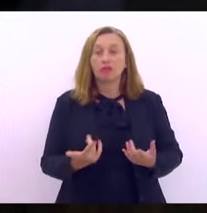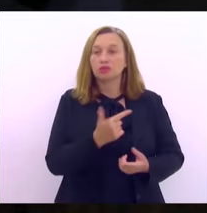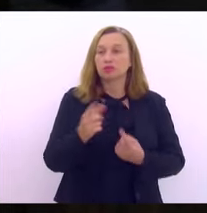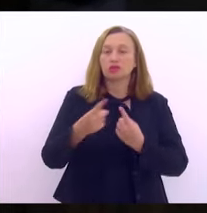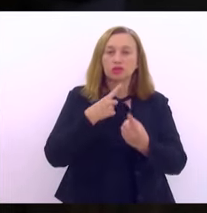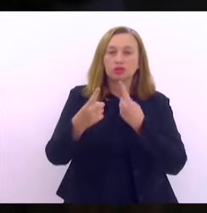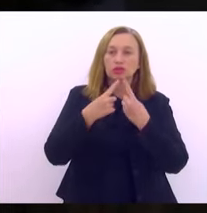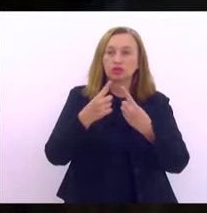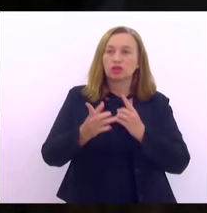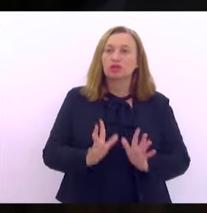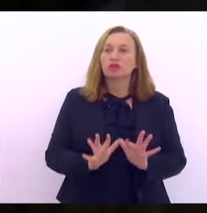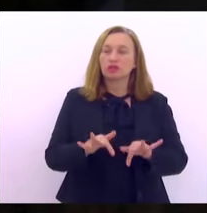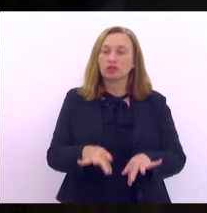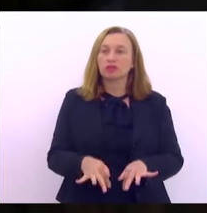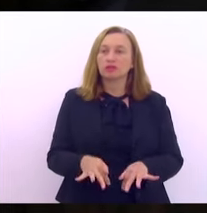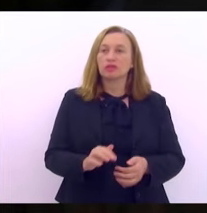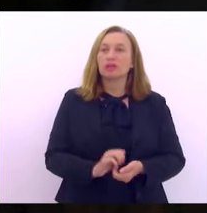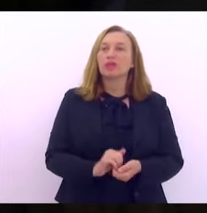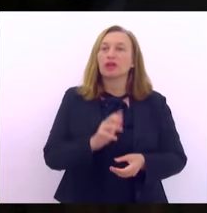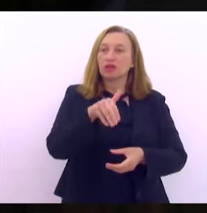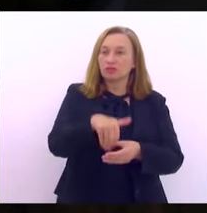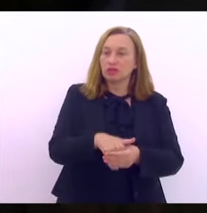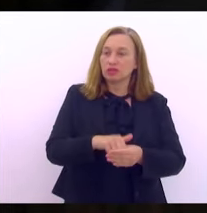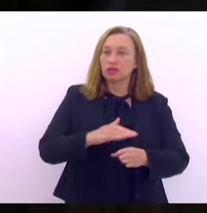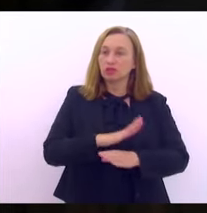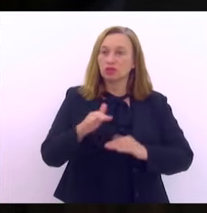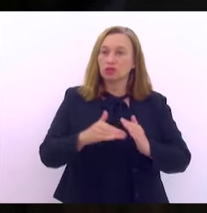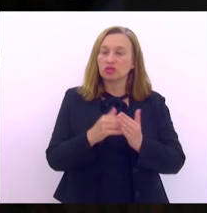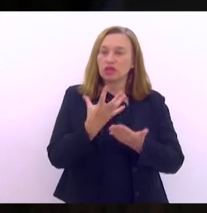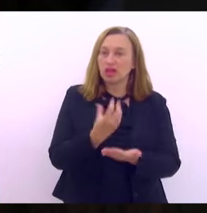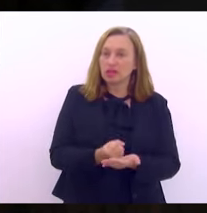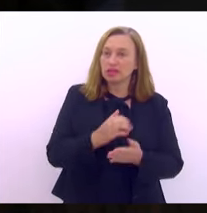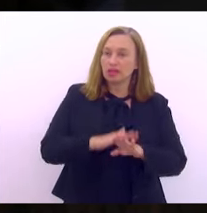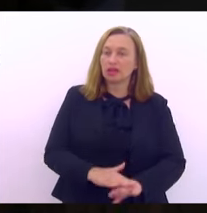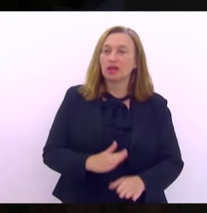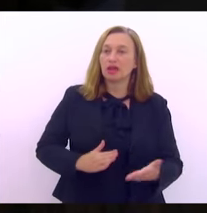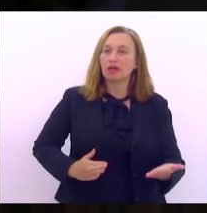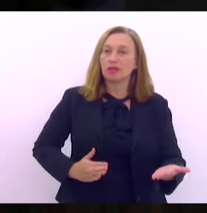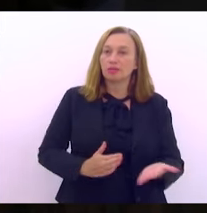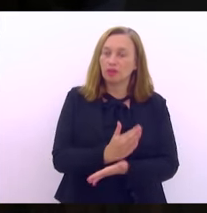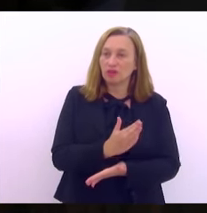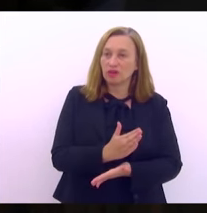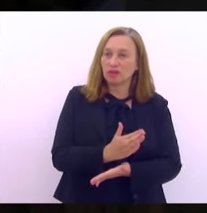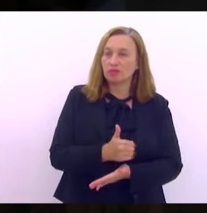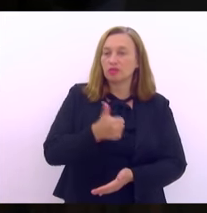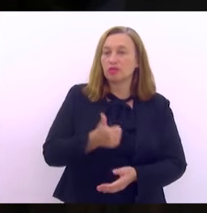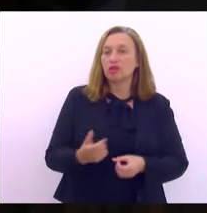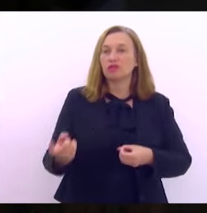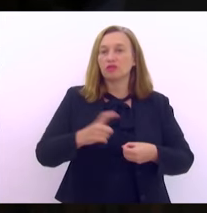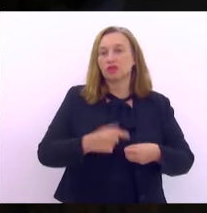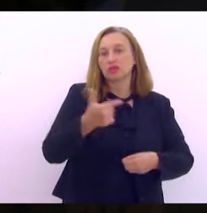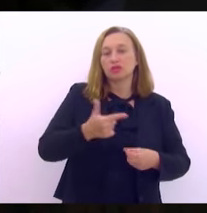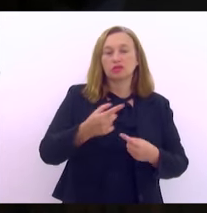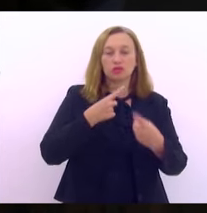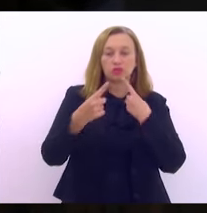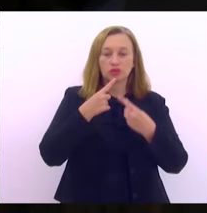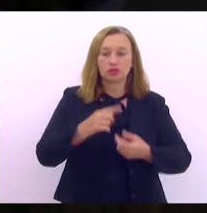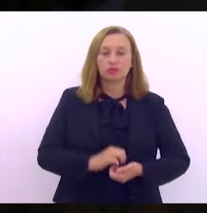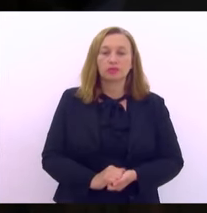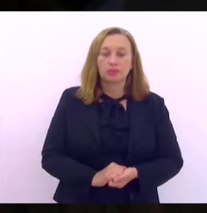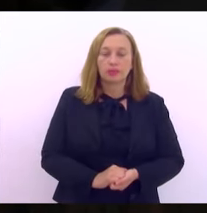queira discutir, encerrada a discussão, em votação. Os senhores que aprovam permaneçam como estão, aprovado em primeira e retorna em